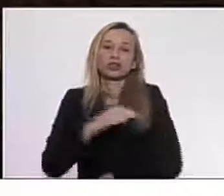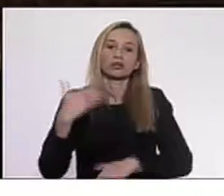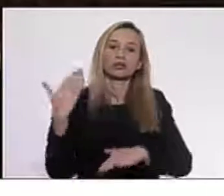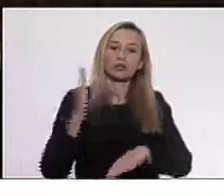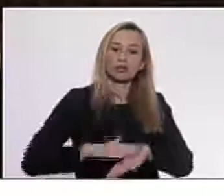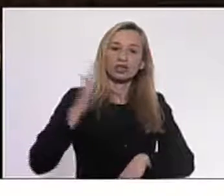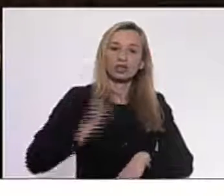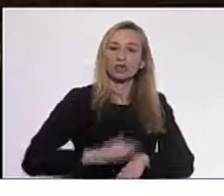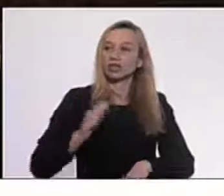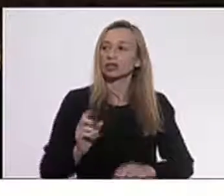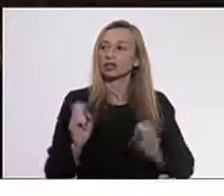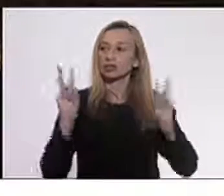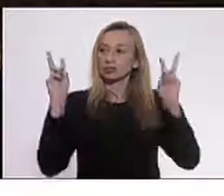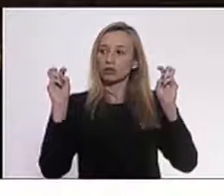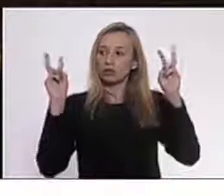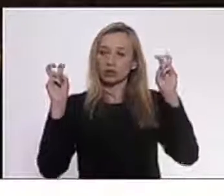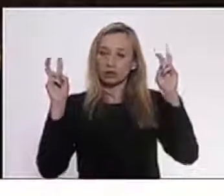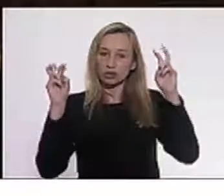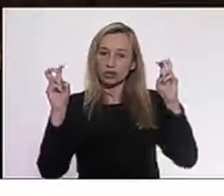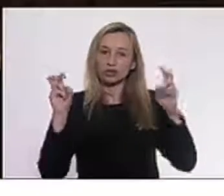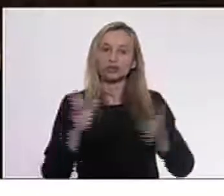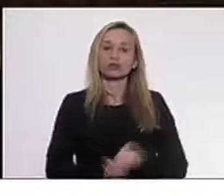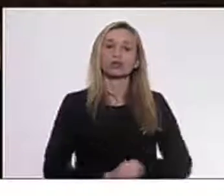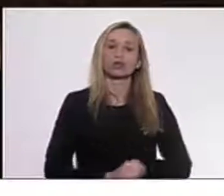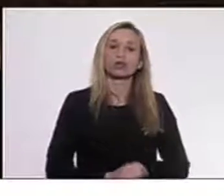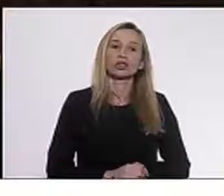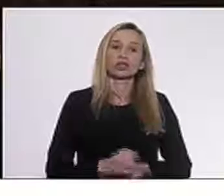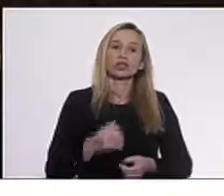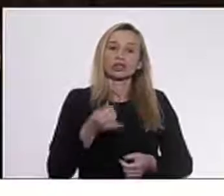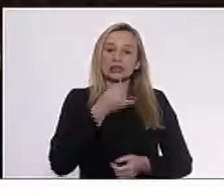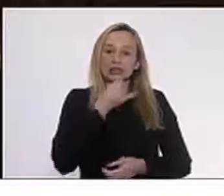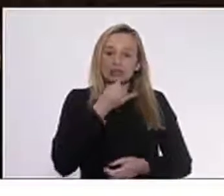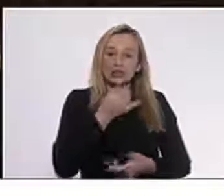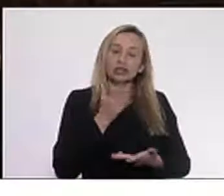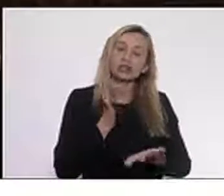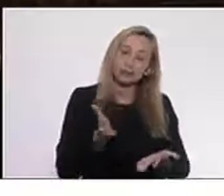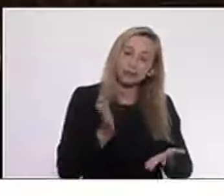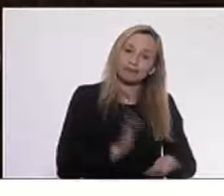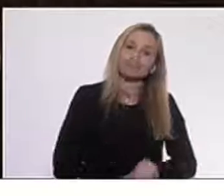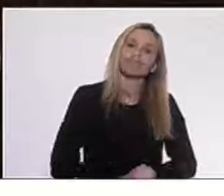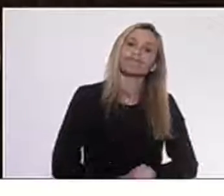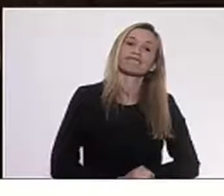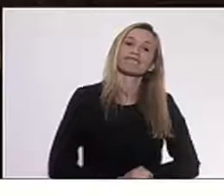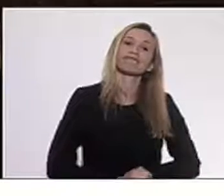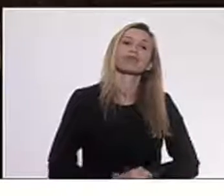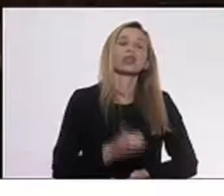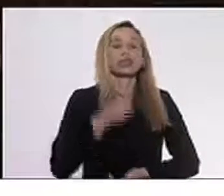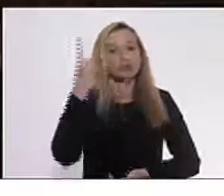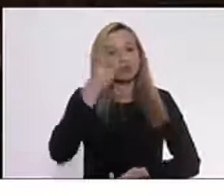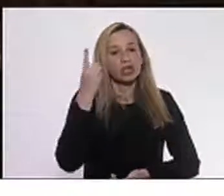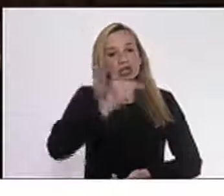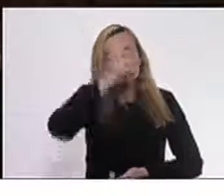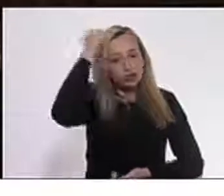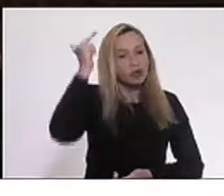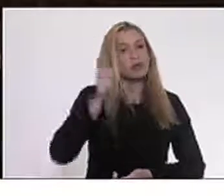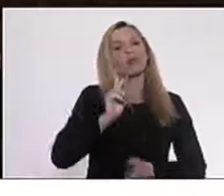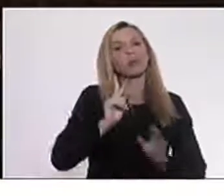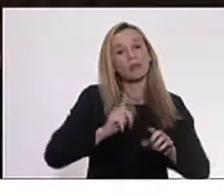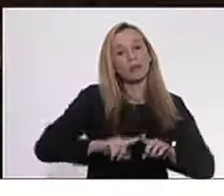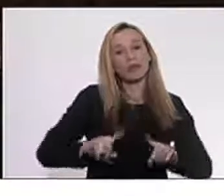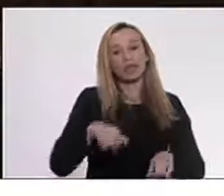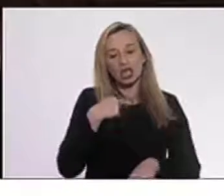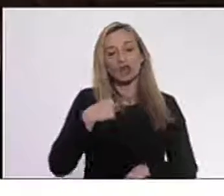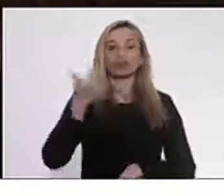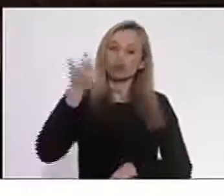numa situação delicada e dramática, já, como disse aqui o deputado Luiz Paulo, mas eu faço questão de